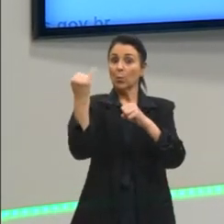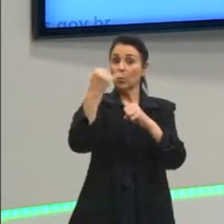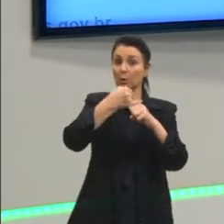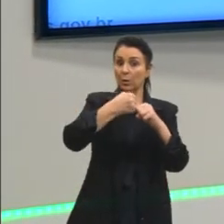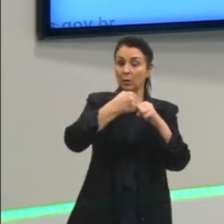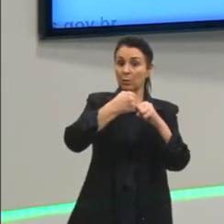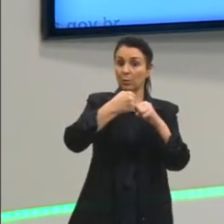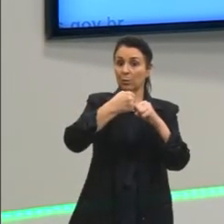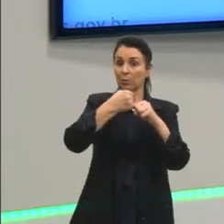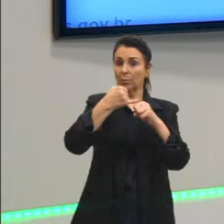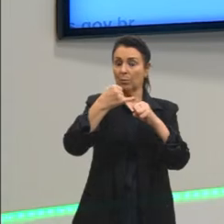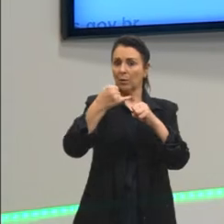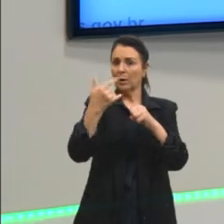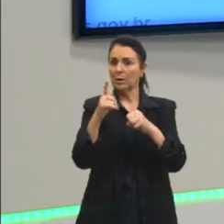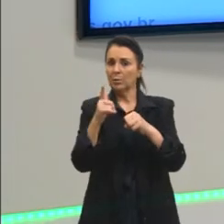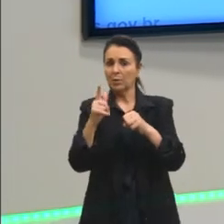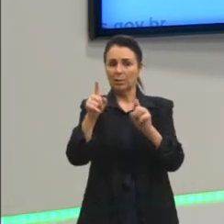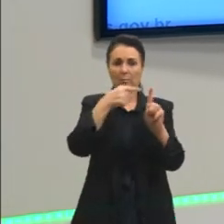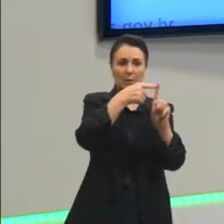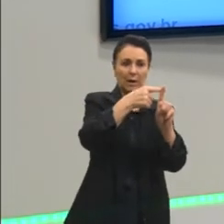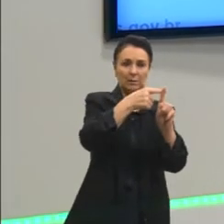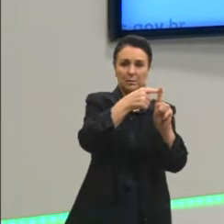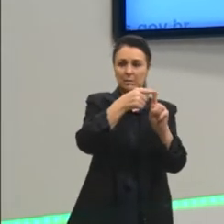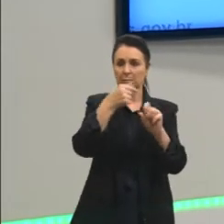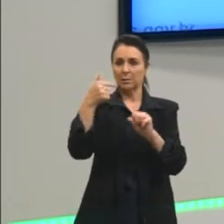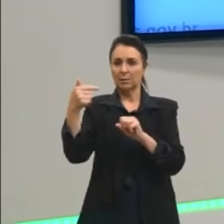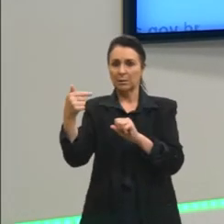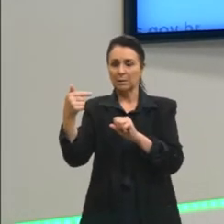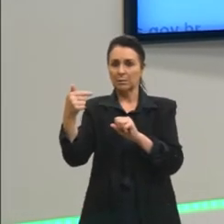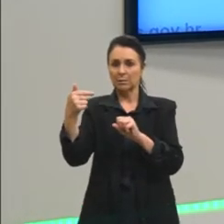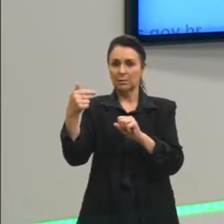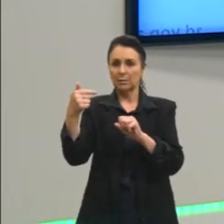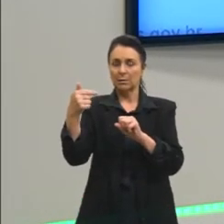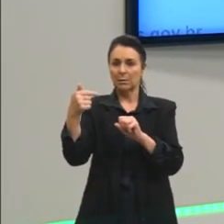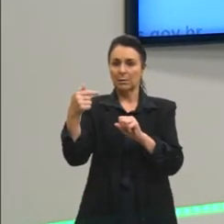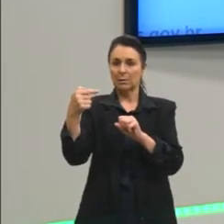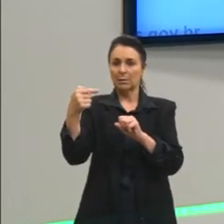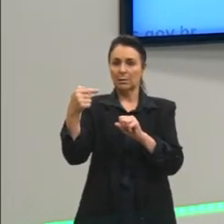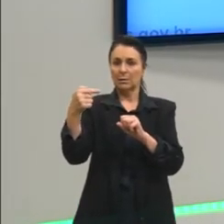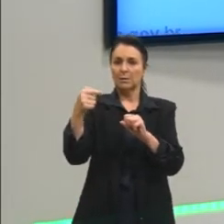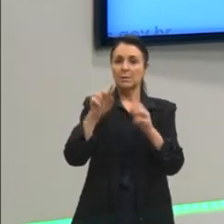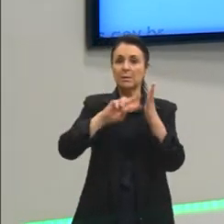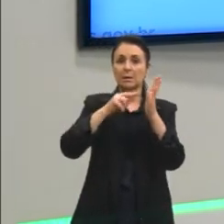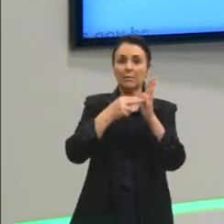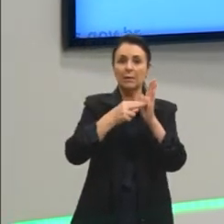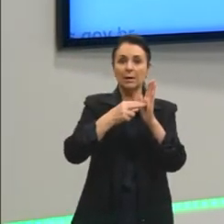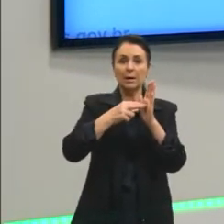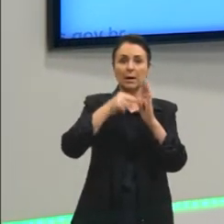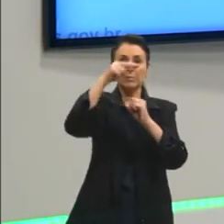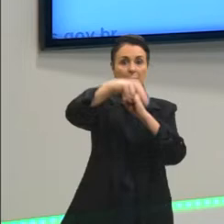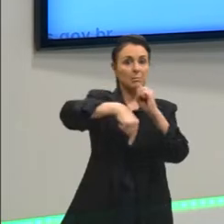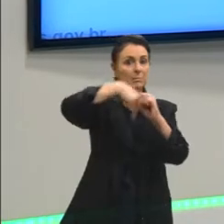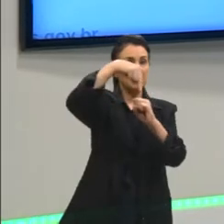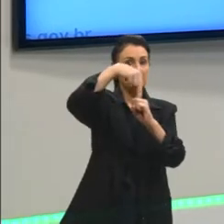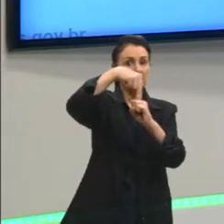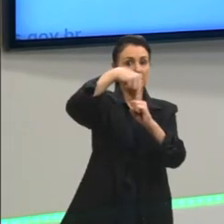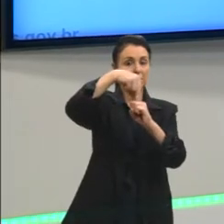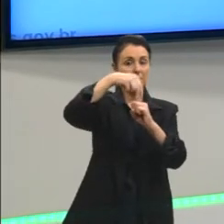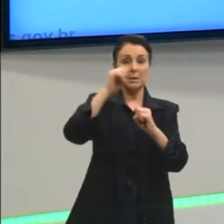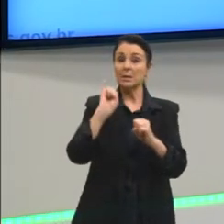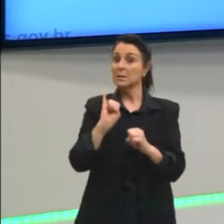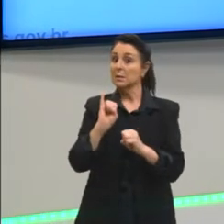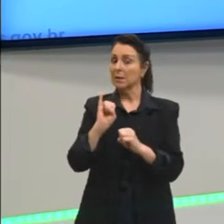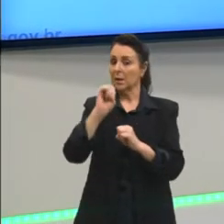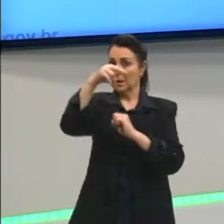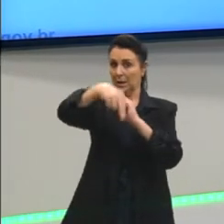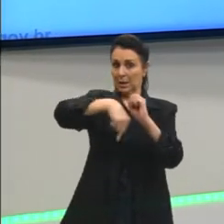nenhum mais nenhum menos né na parte superior dele significa que ele é neutro sem neutro nessa ele